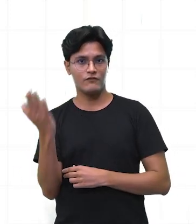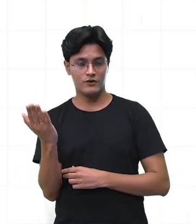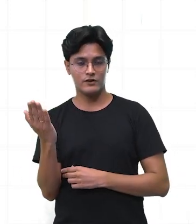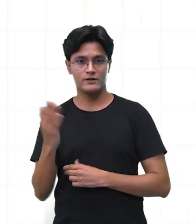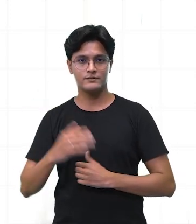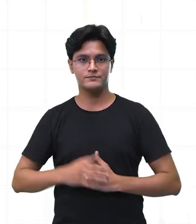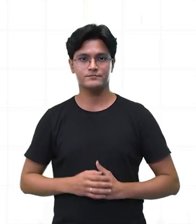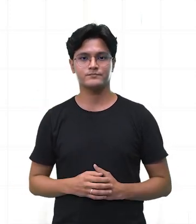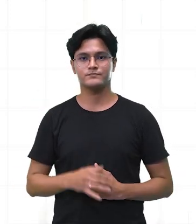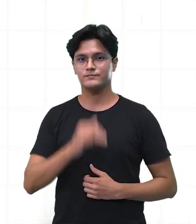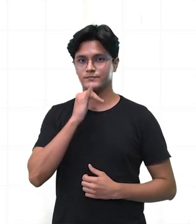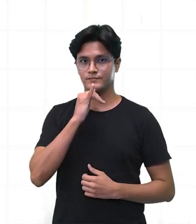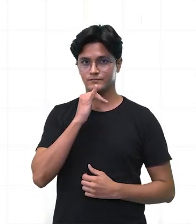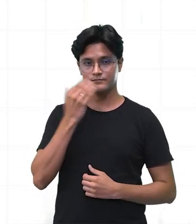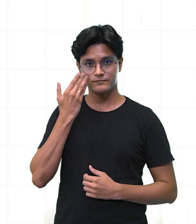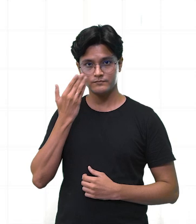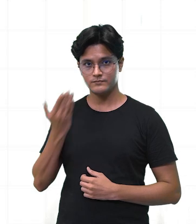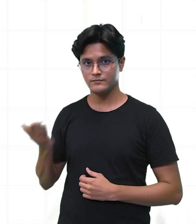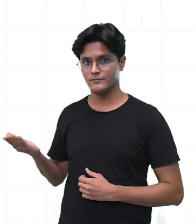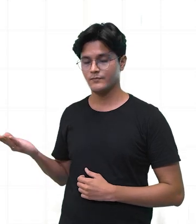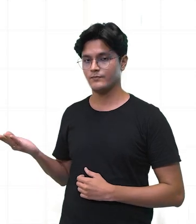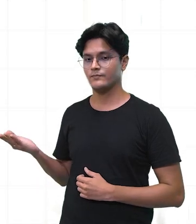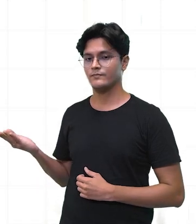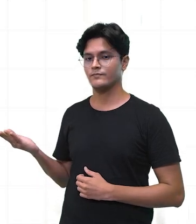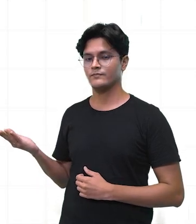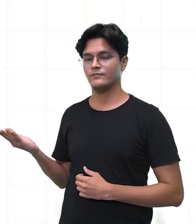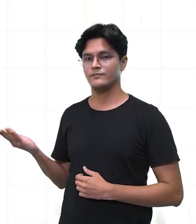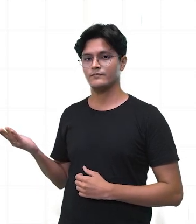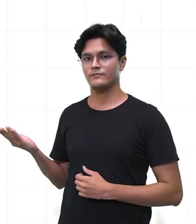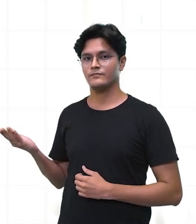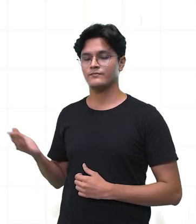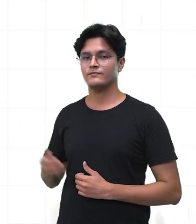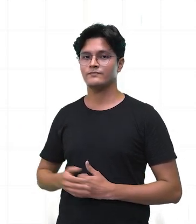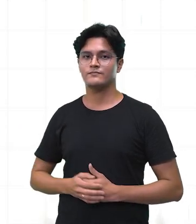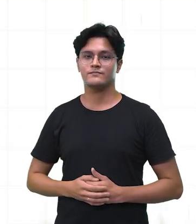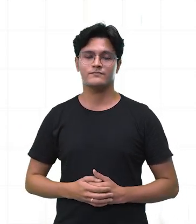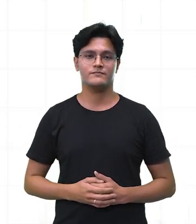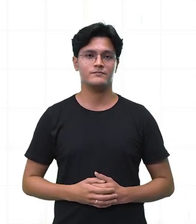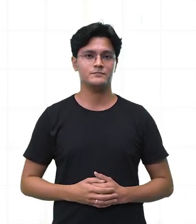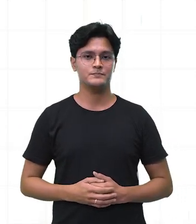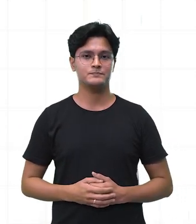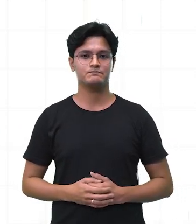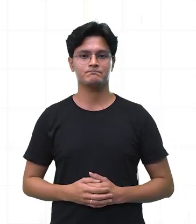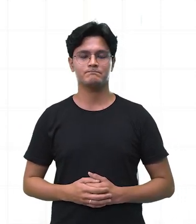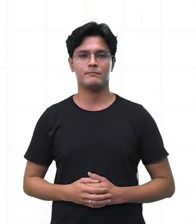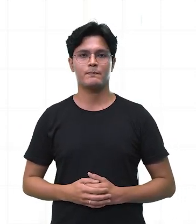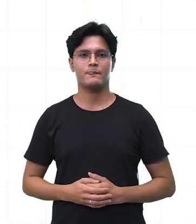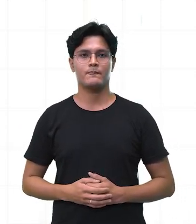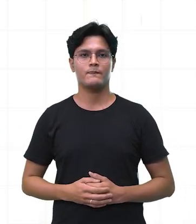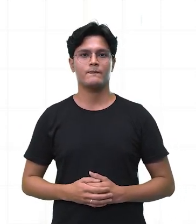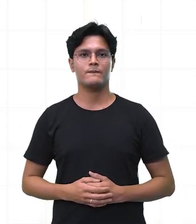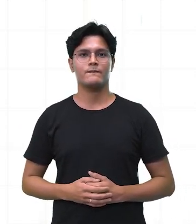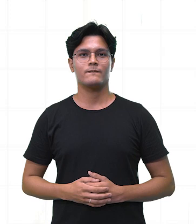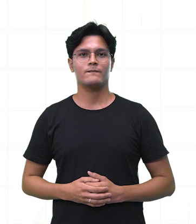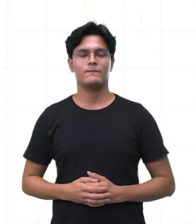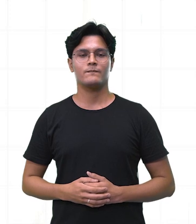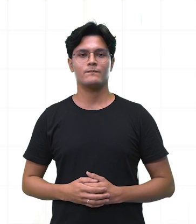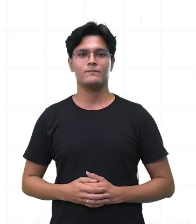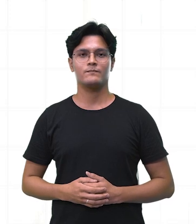o ângulo externo dele. Esse ângulo que está aqui para fora, ó, tá? Então veja que em